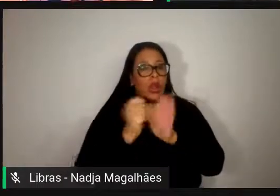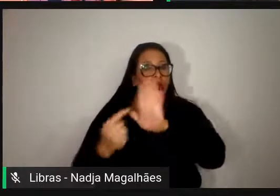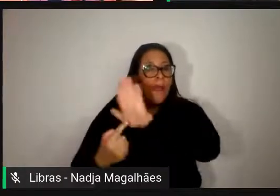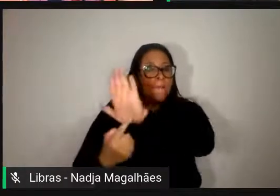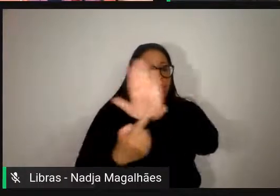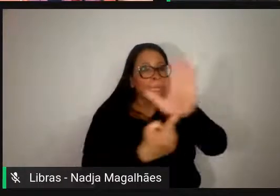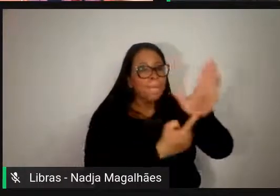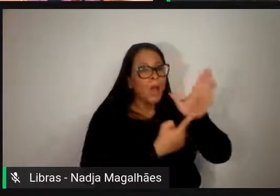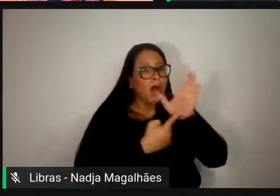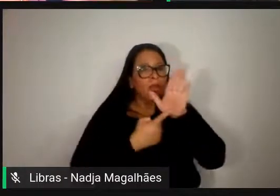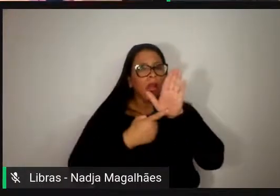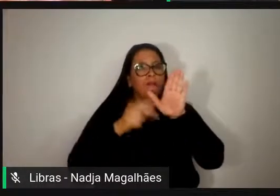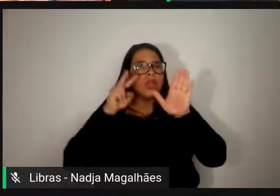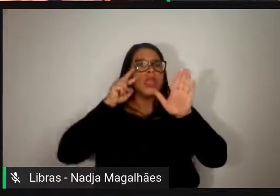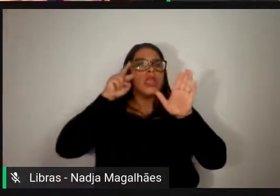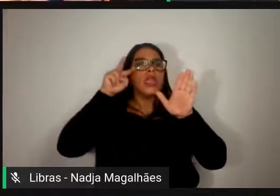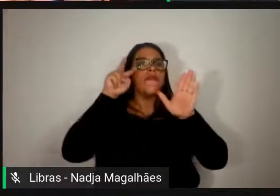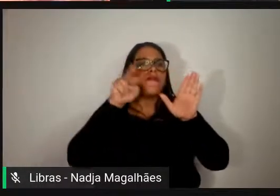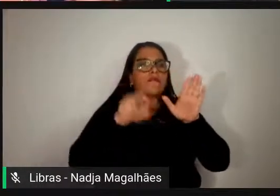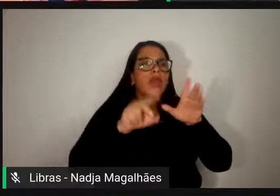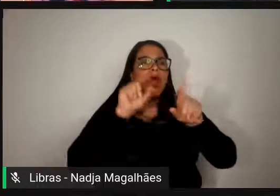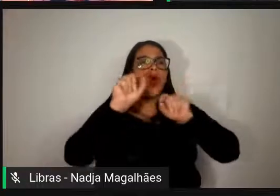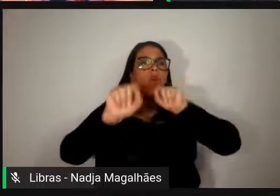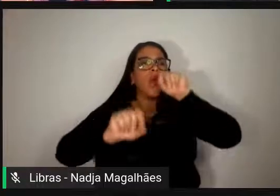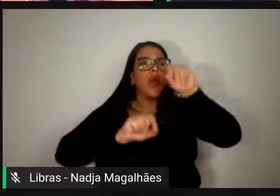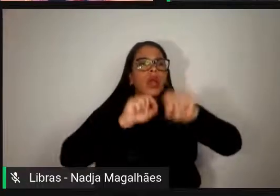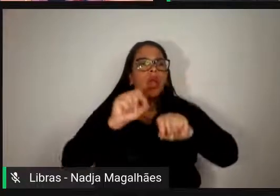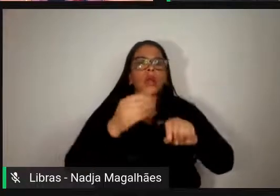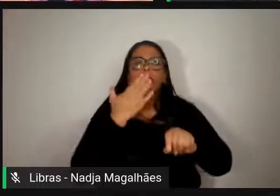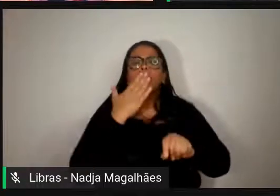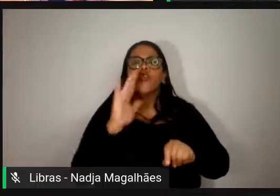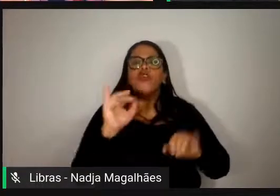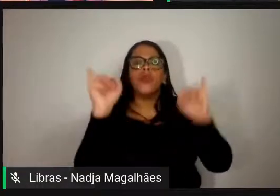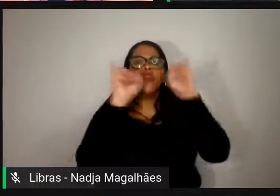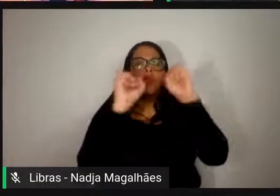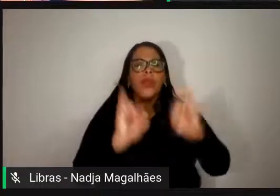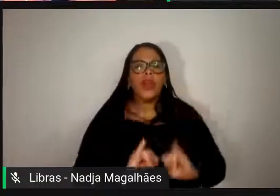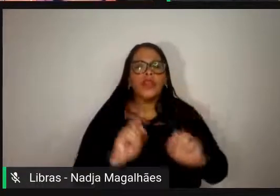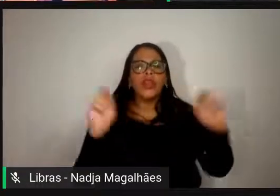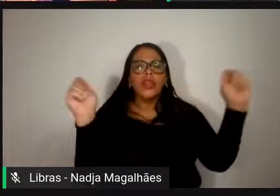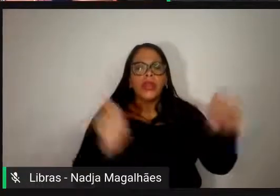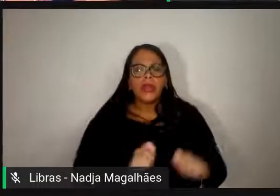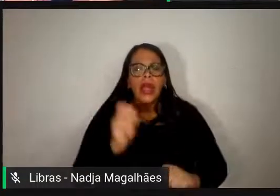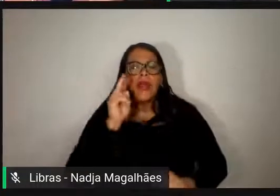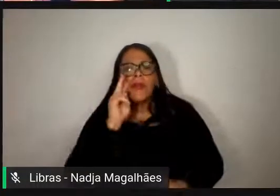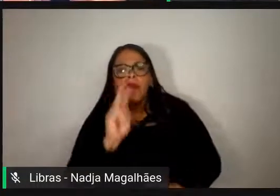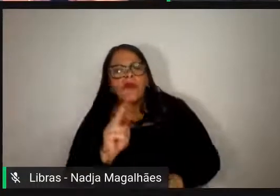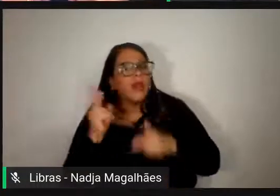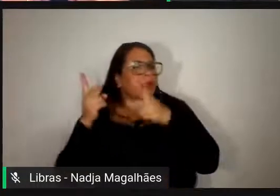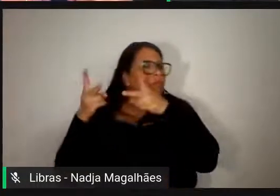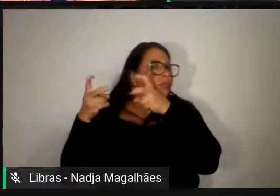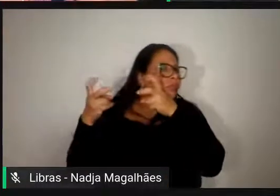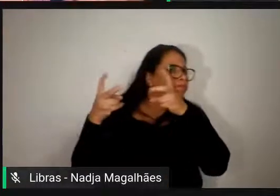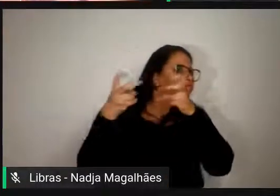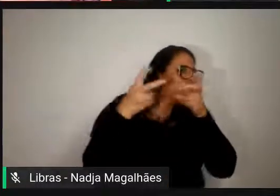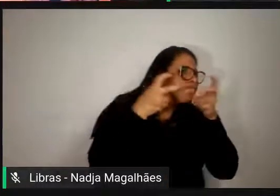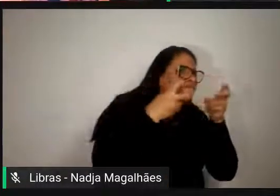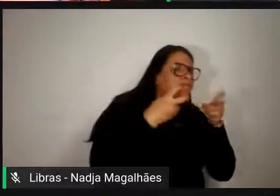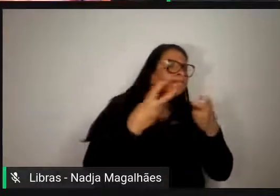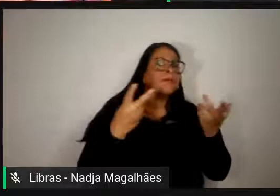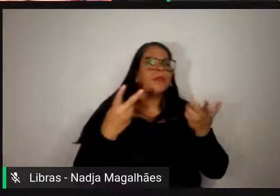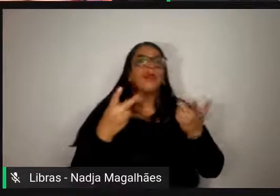que você deve ver daquela sessão, né? Então, que tipo de imagem que você pode pegar, que tipo de áudio você pode pegar. Então,